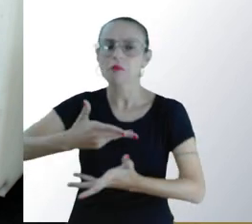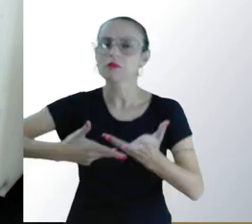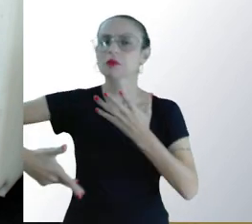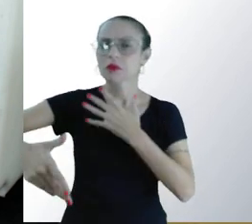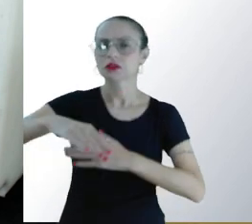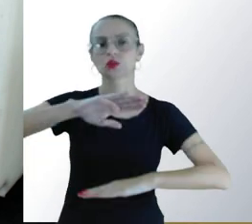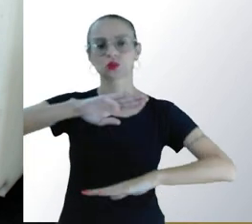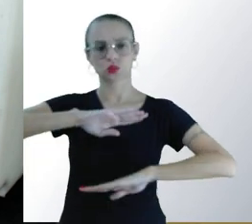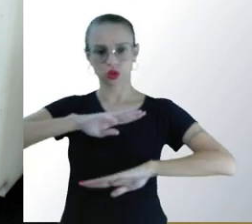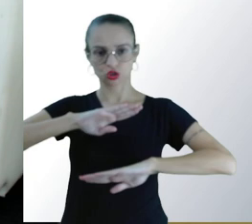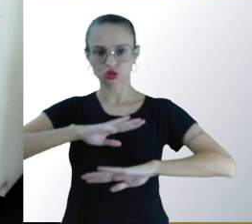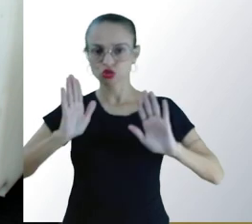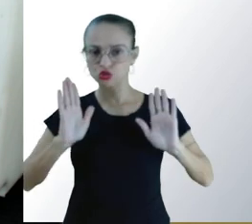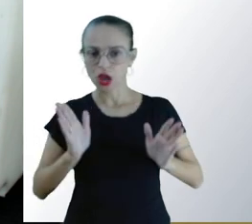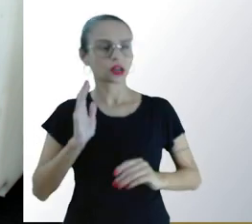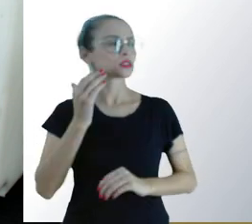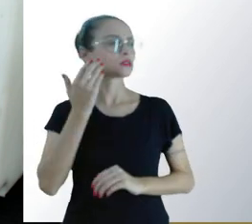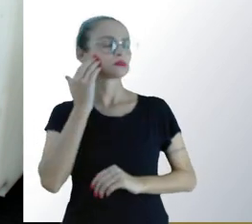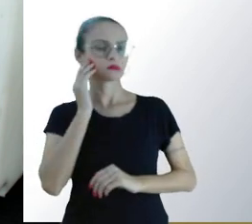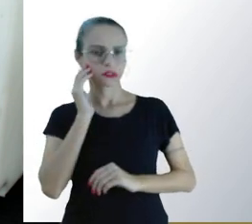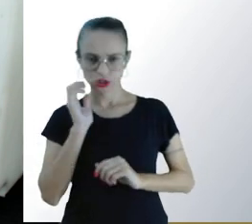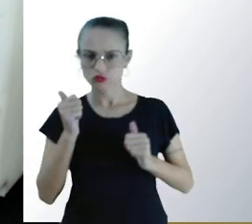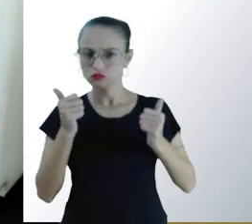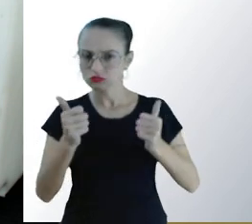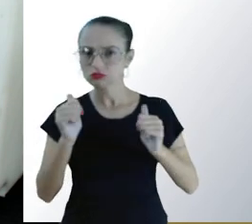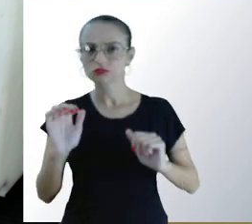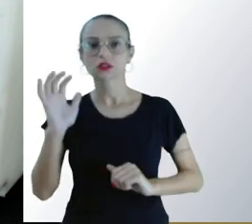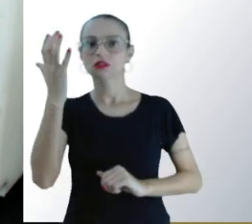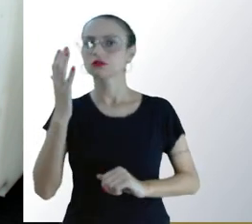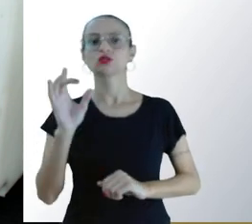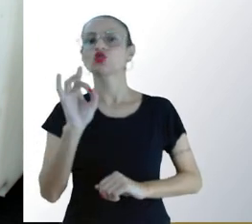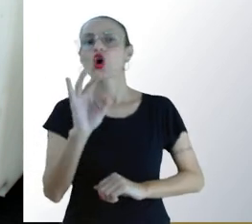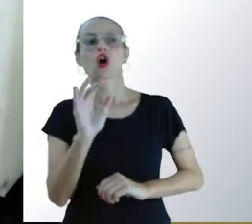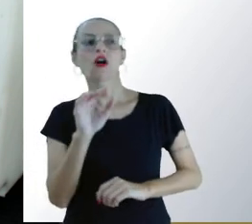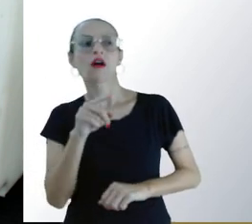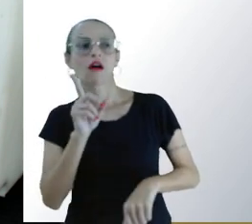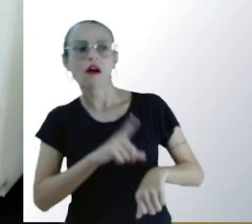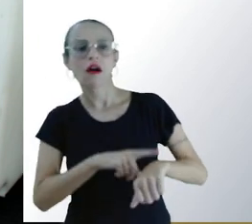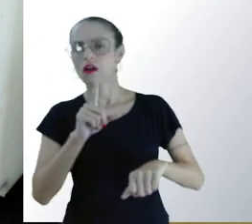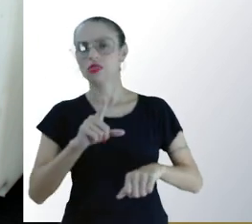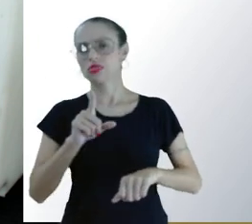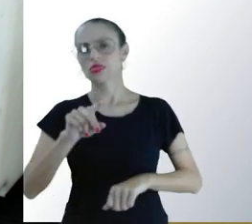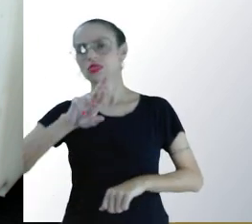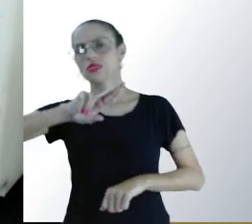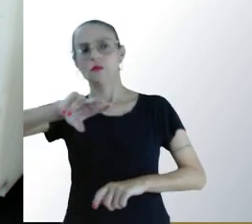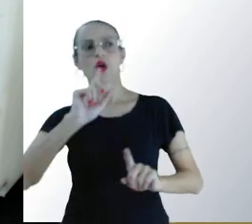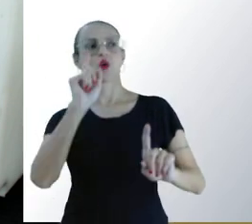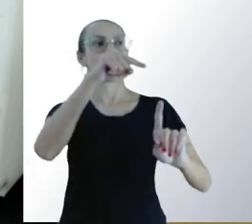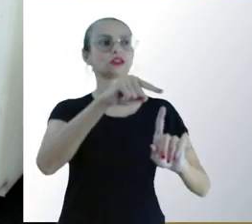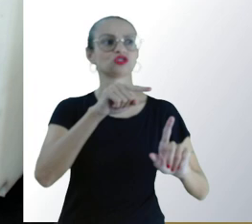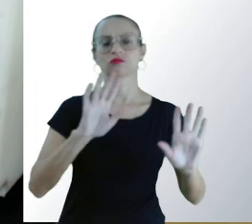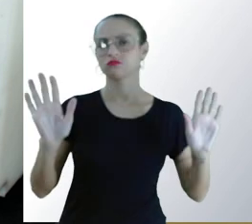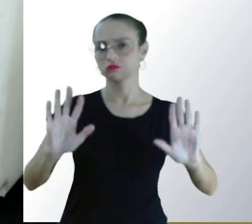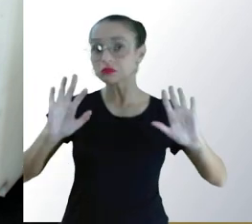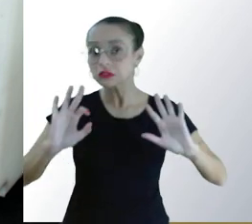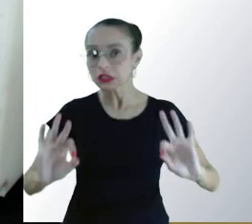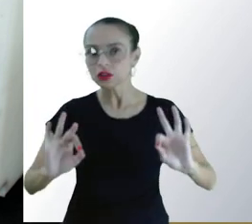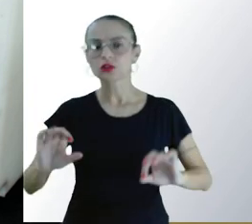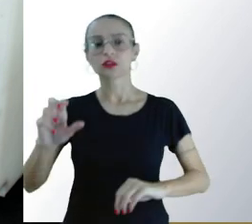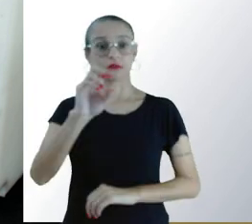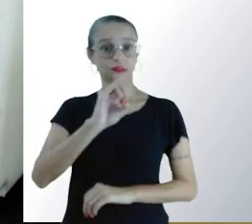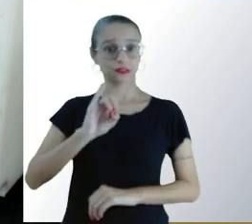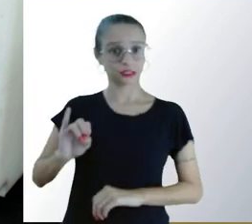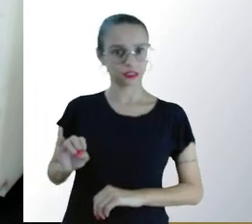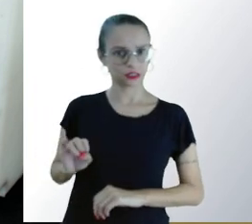situação, eu não entendi que aconteceu, foi só por hora, não teve a intenção, né? Deu tudo certo. Mas se uma